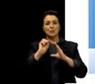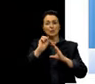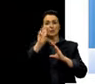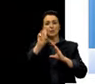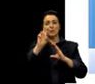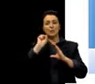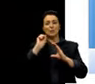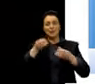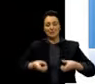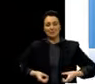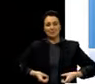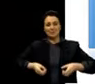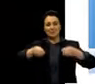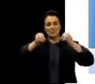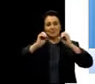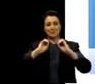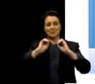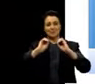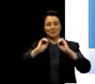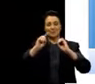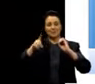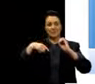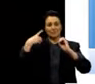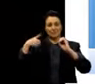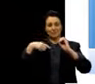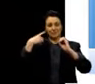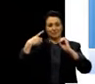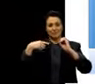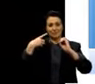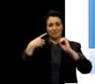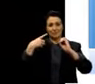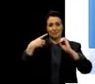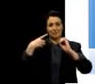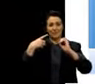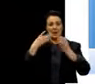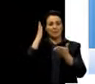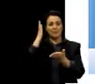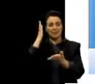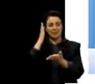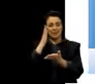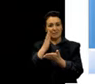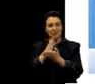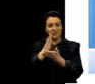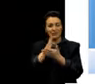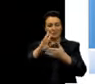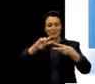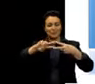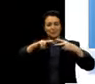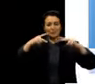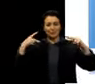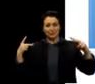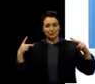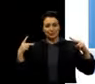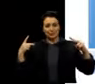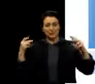gametas, contendo metade do material genético presente na célula